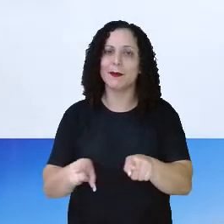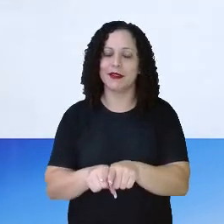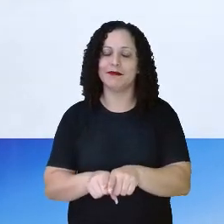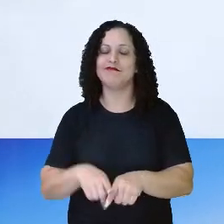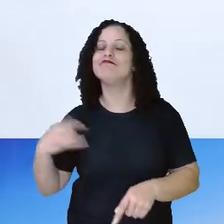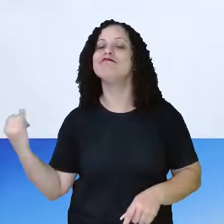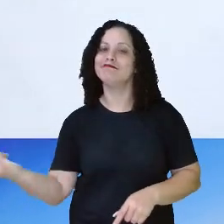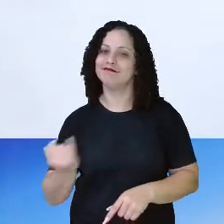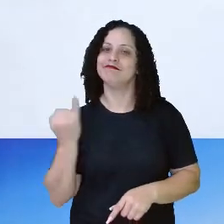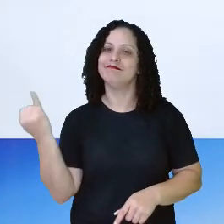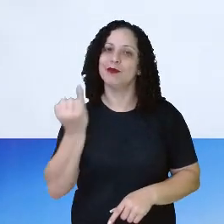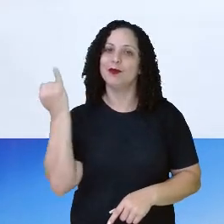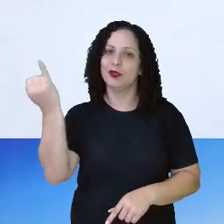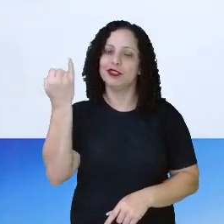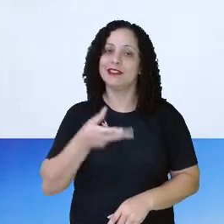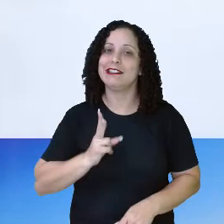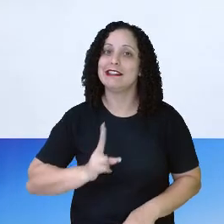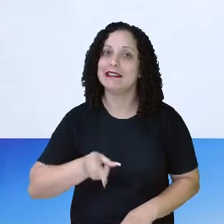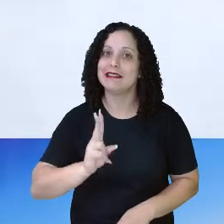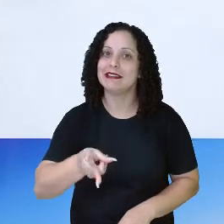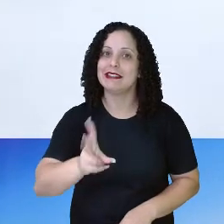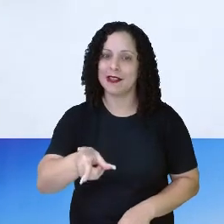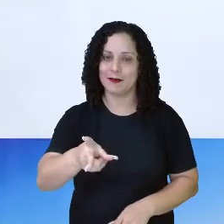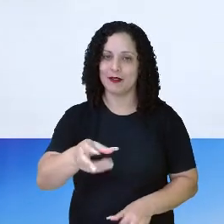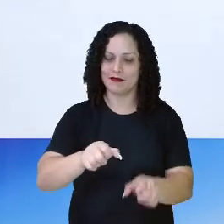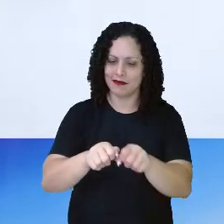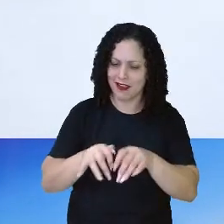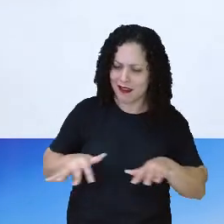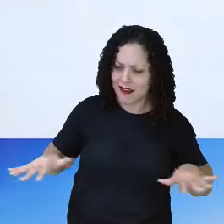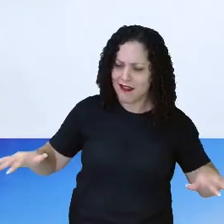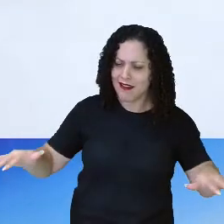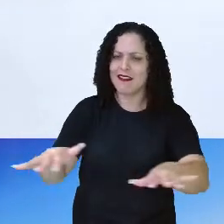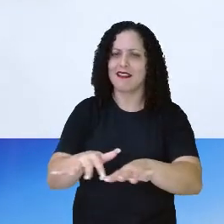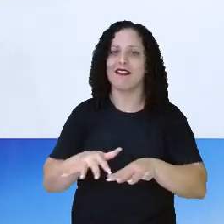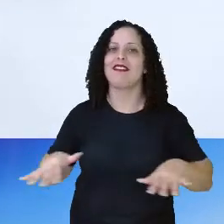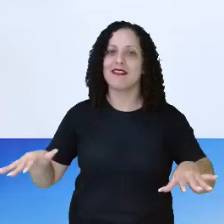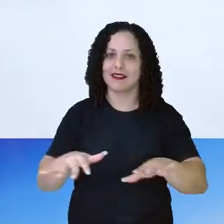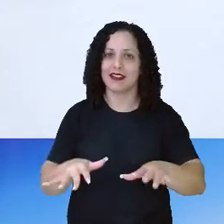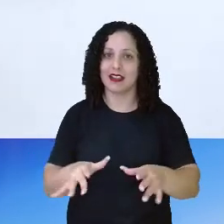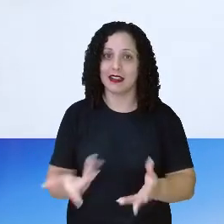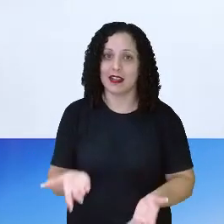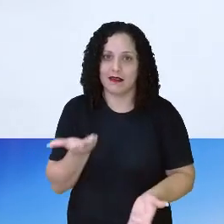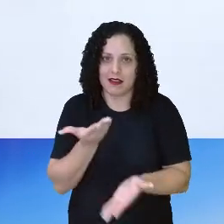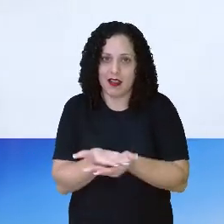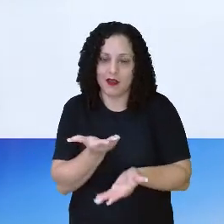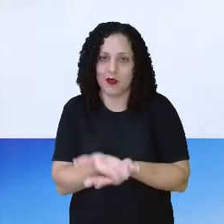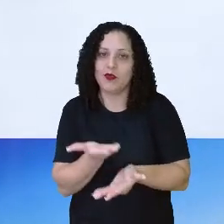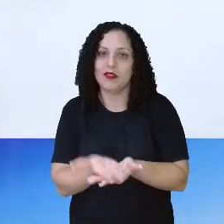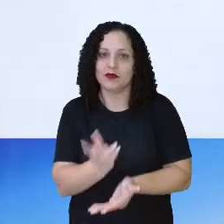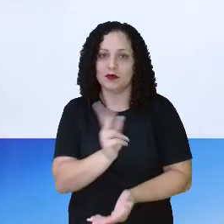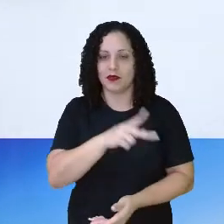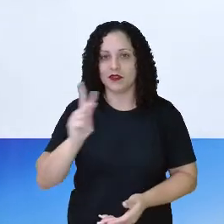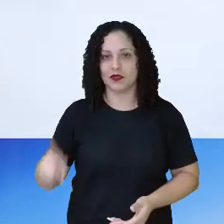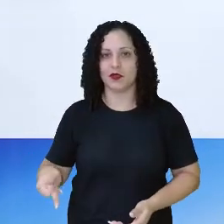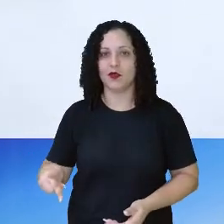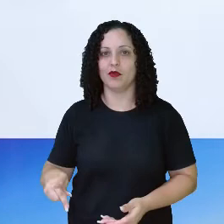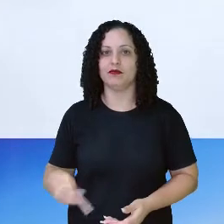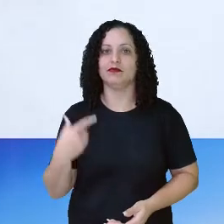importante que esteja ali dentro da aula do professor, não é?